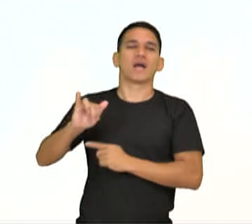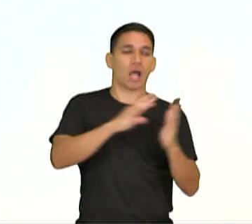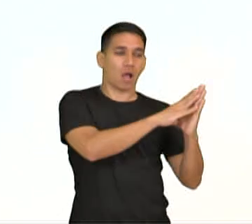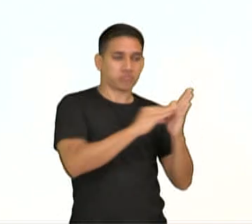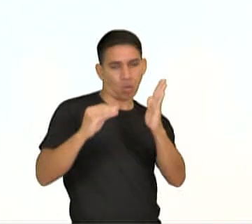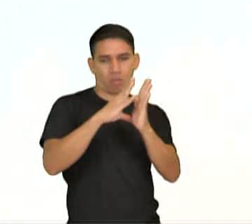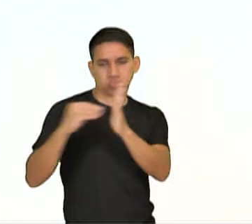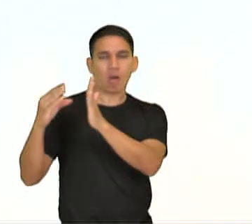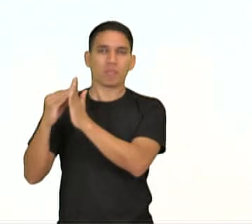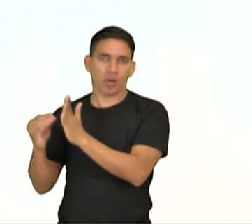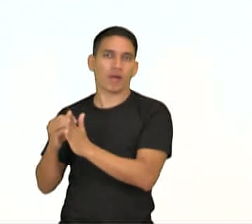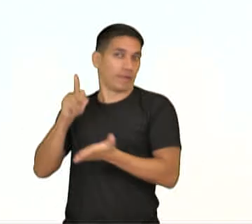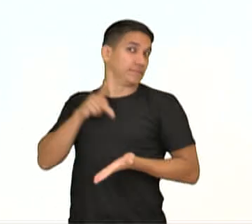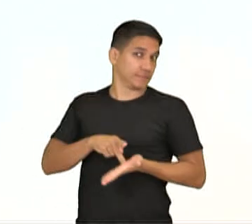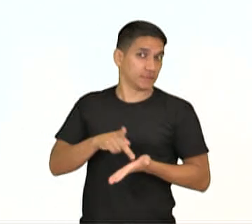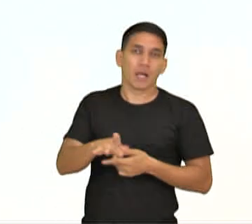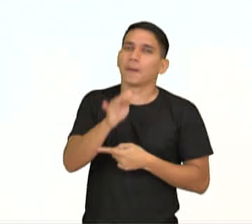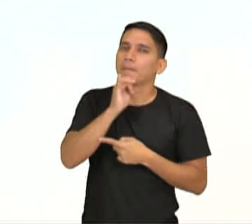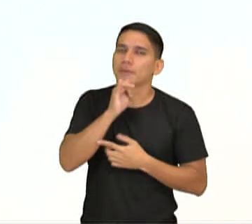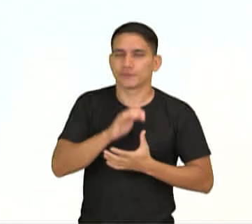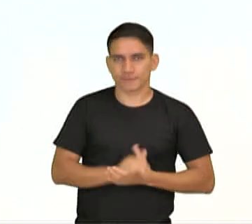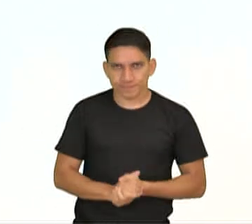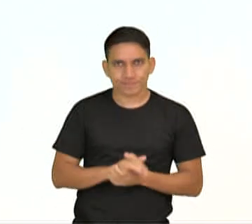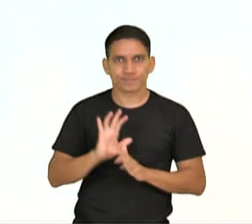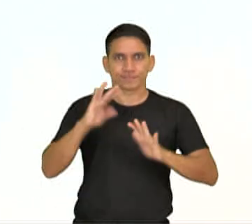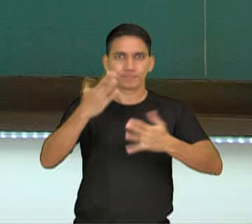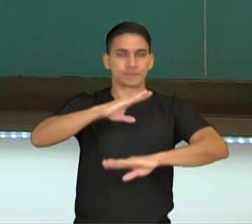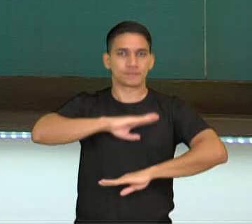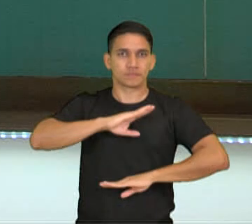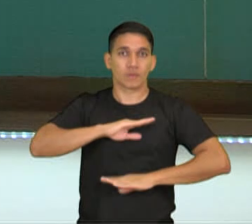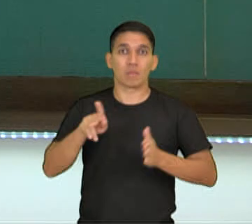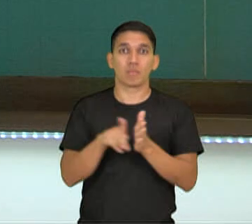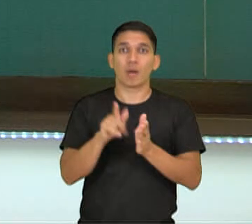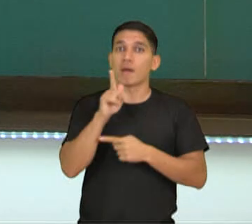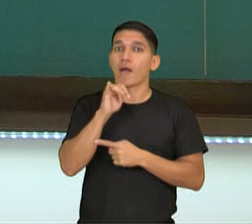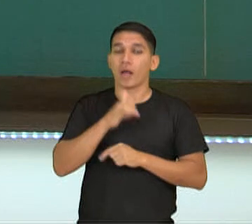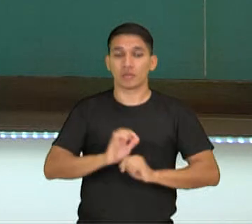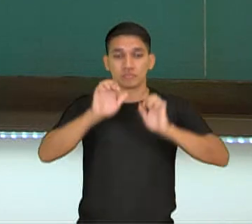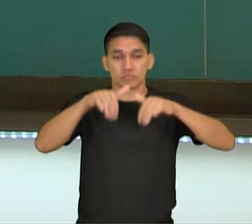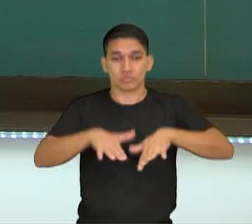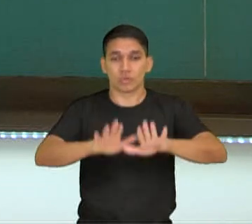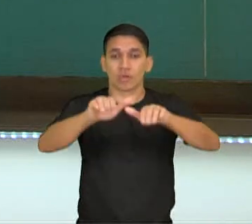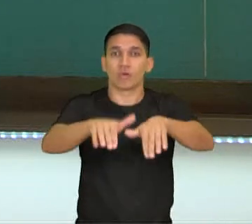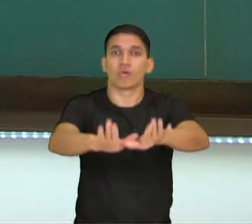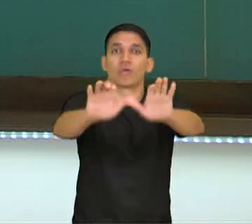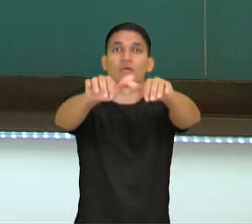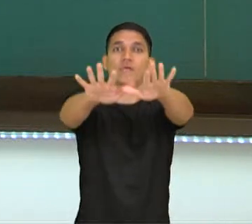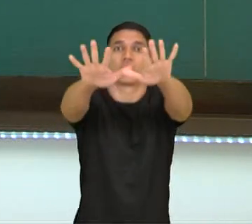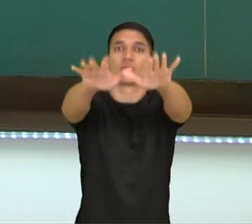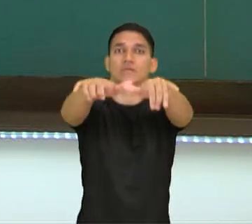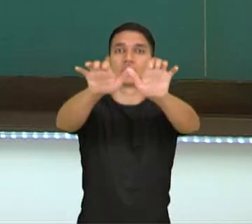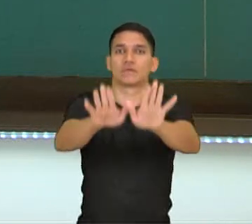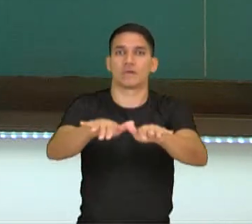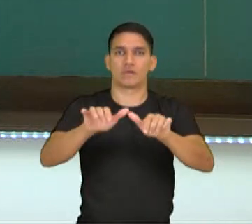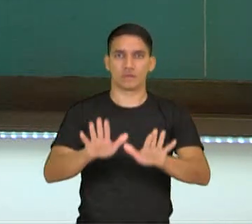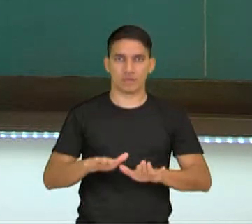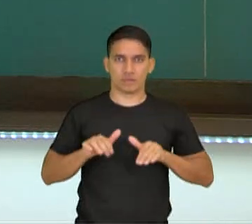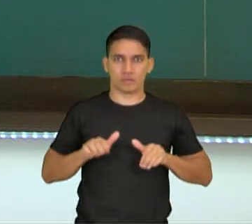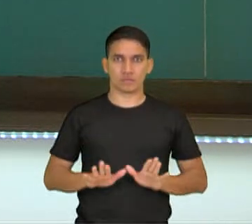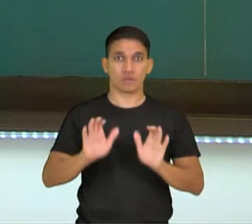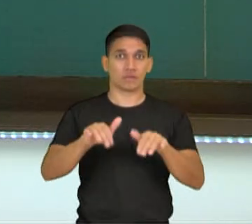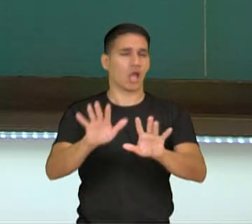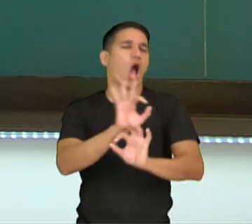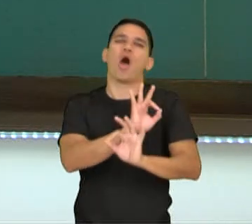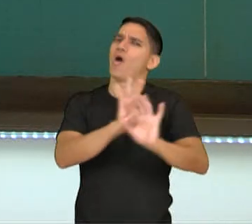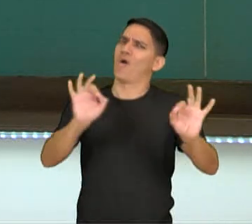reais. Por exemplo, a questão das marés, tá? Das subidas e descidas. Então, elas são ótimas